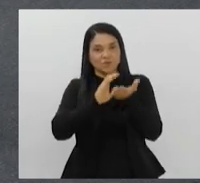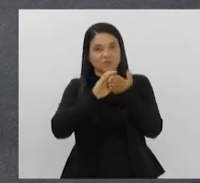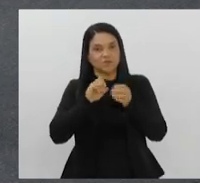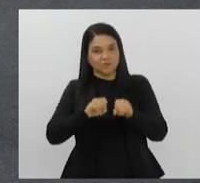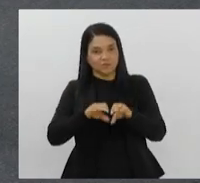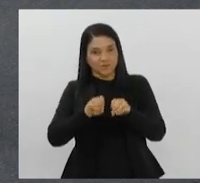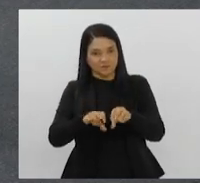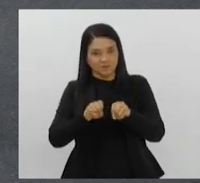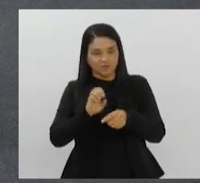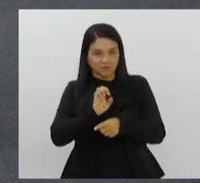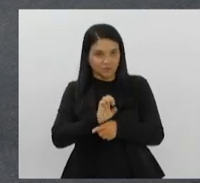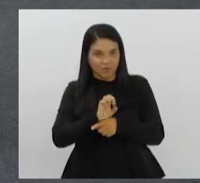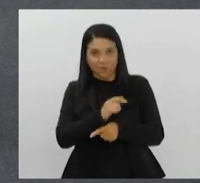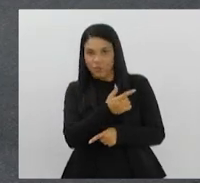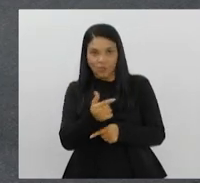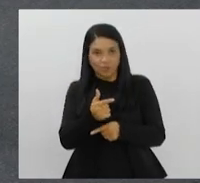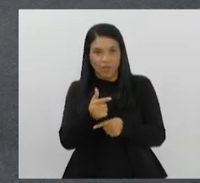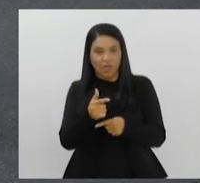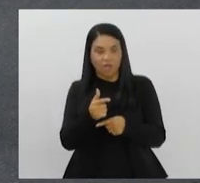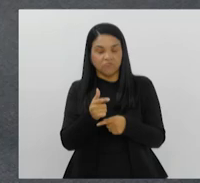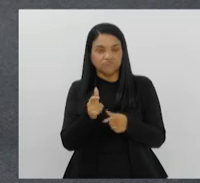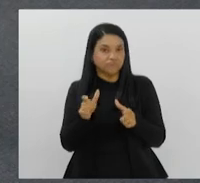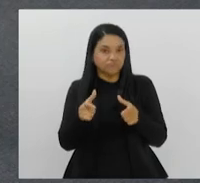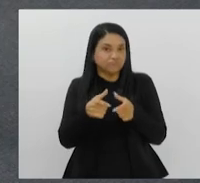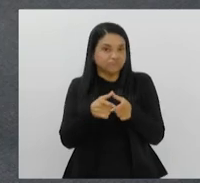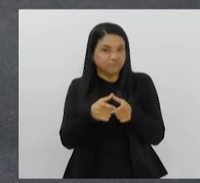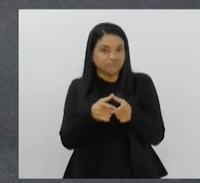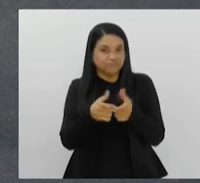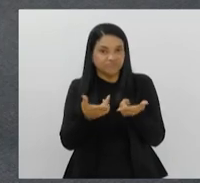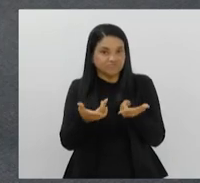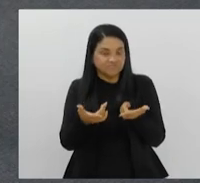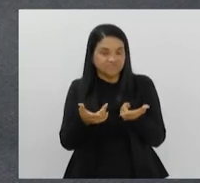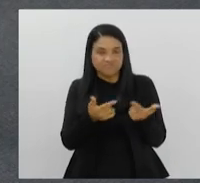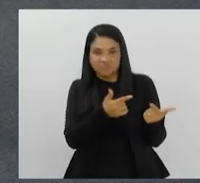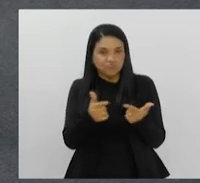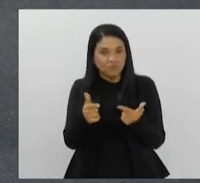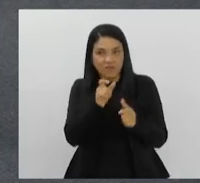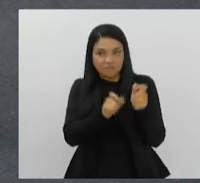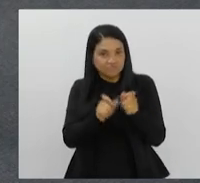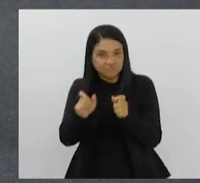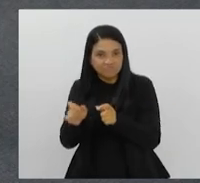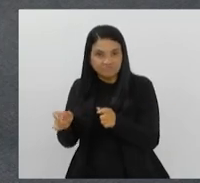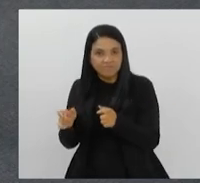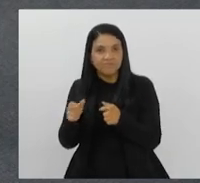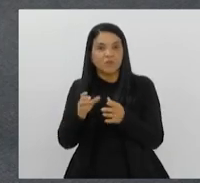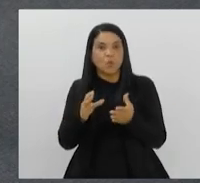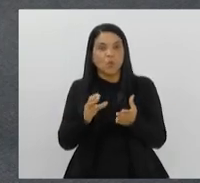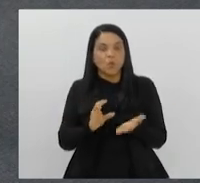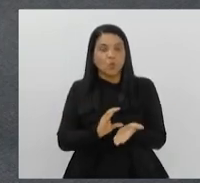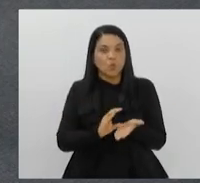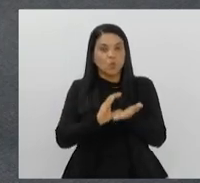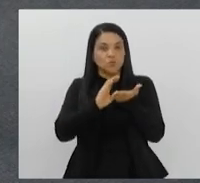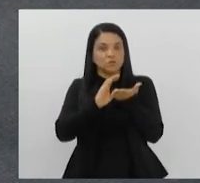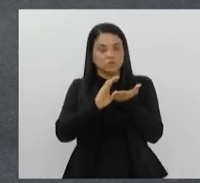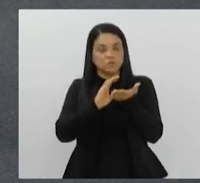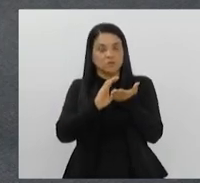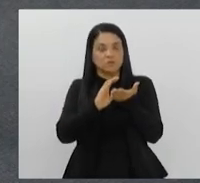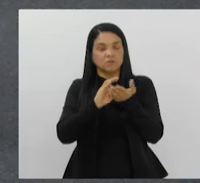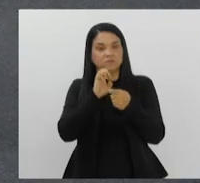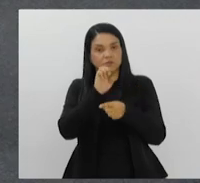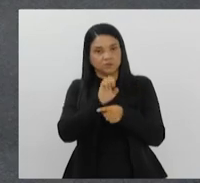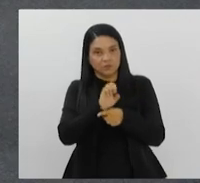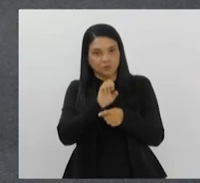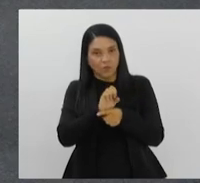Estadual de Educação não tem quórum, não tem quórum, e o Conselho Estadual de Educação, que é órgão normativo,